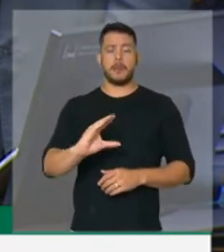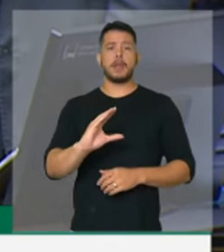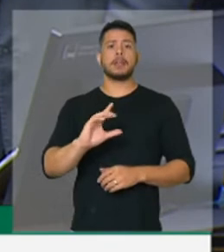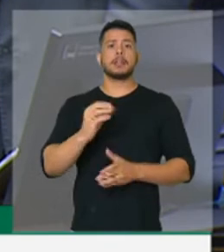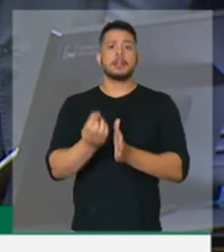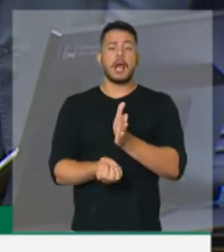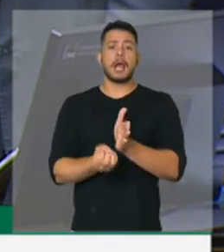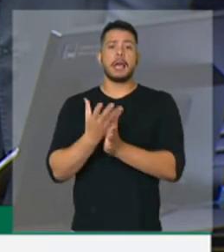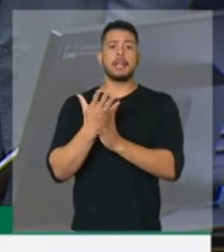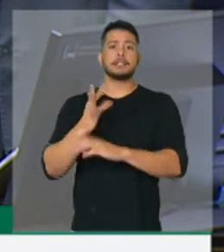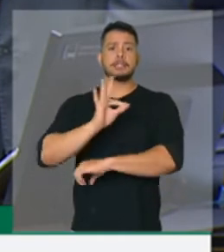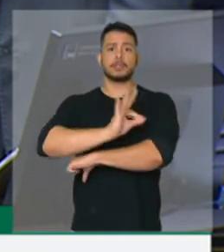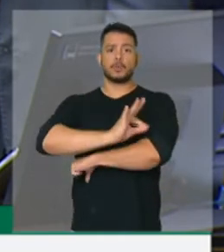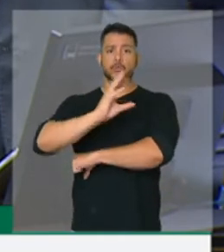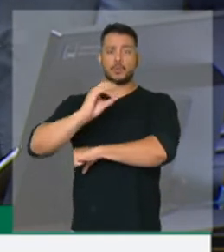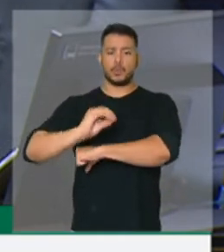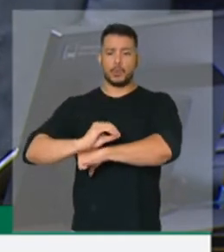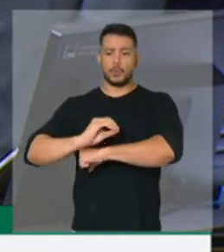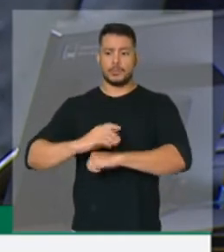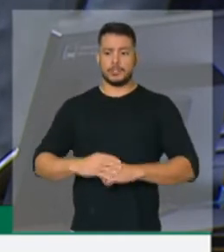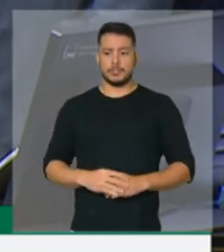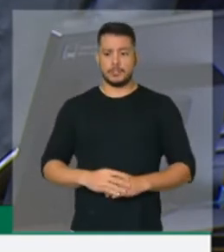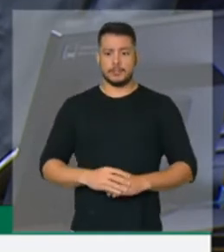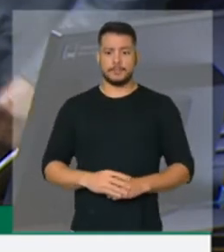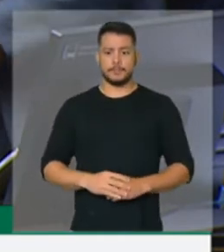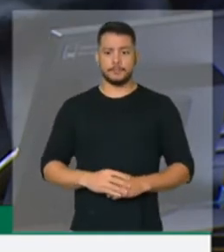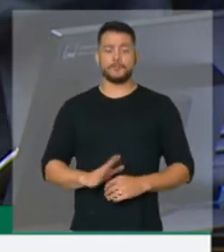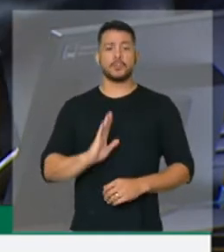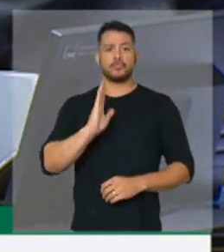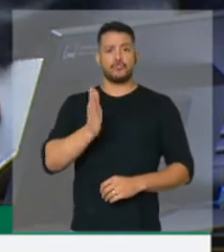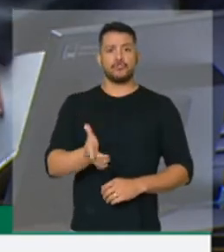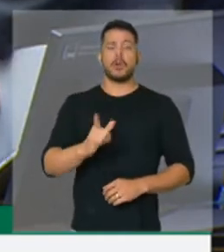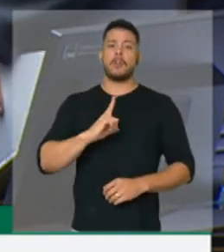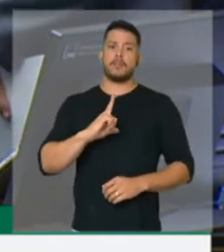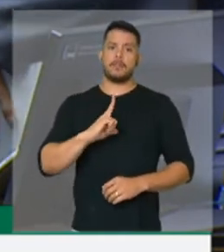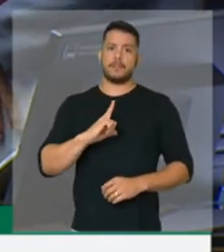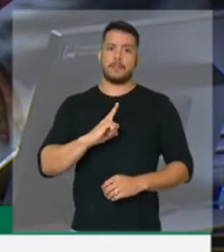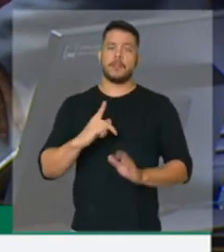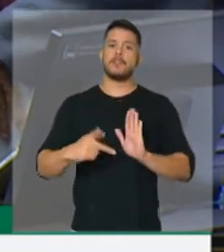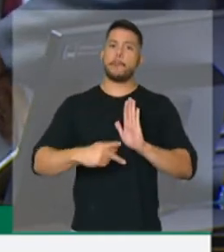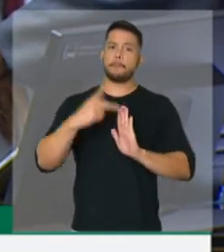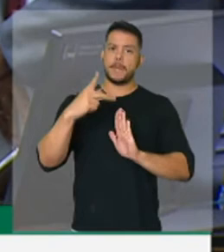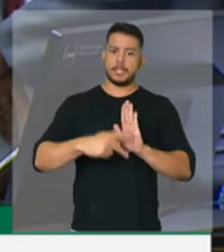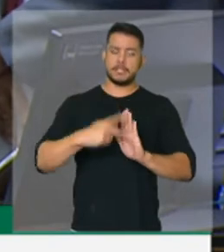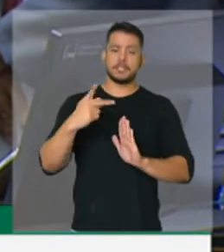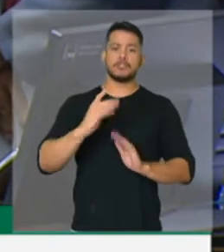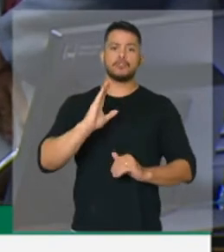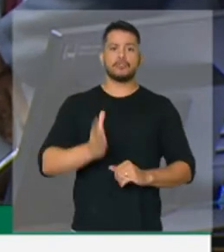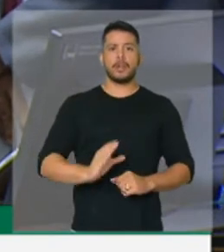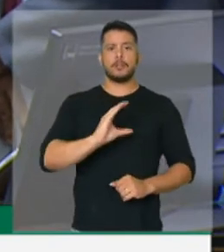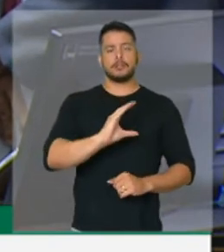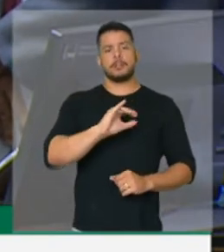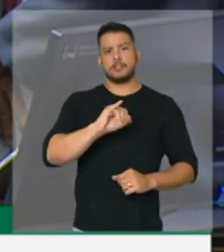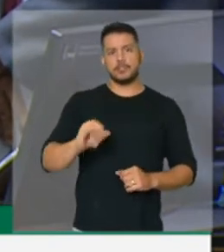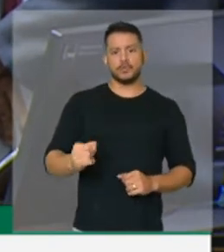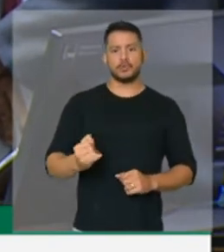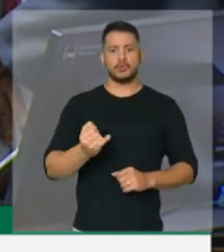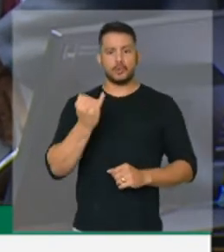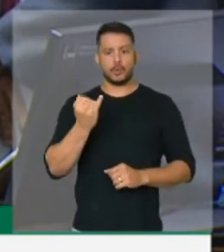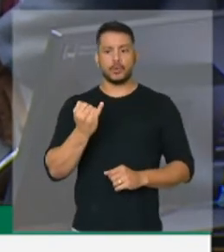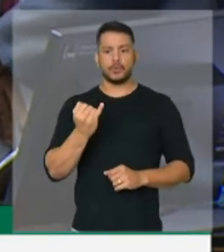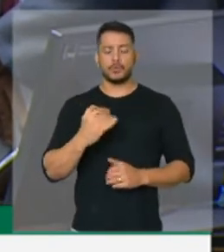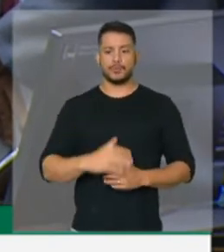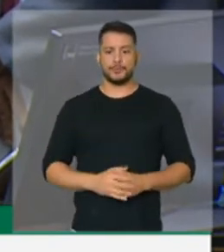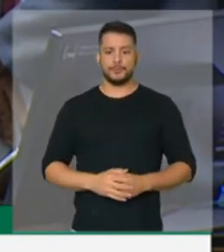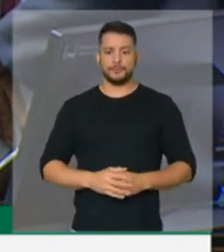janeiro de 89 e 31 de dezembro de 94, tendo parecer da Comissão de Constituição e Justiça e Cidadania pela admissibilidade, relator deputado